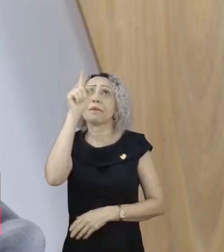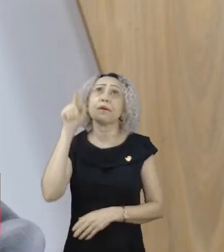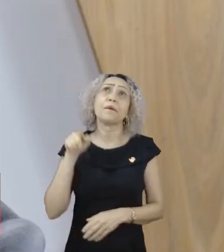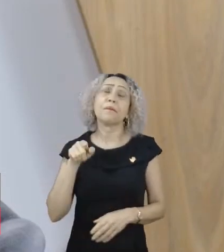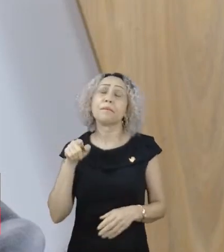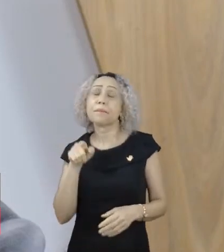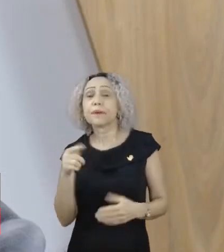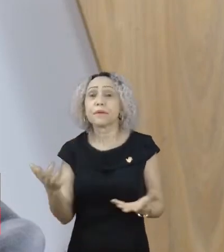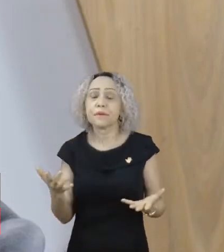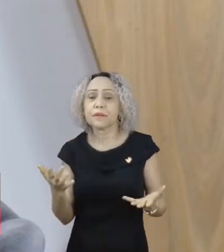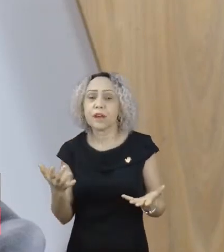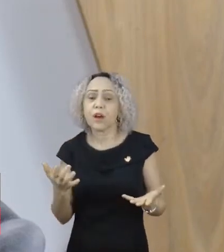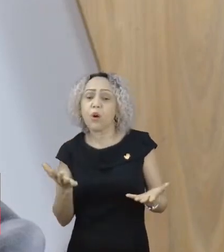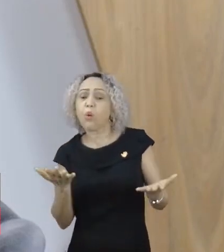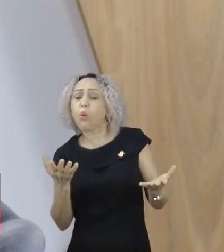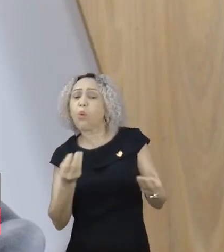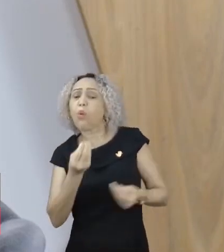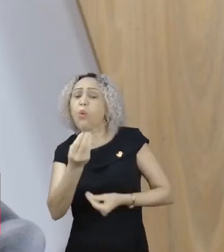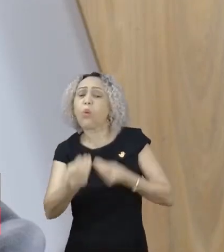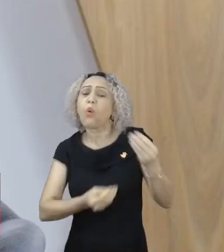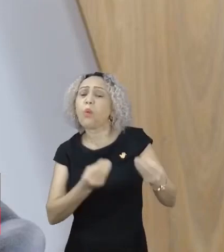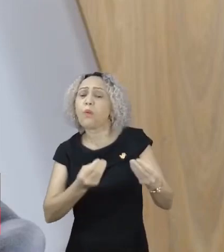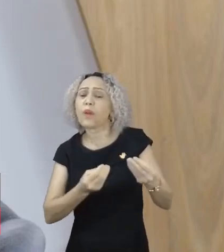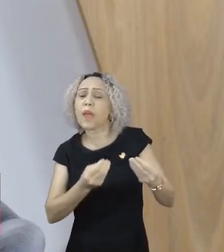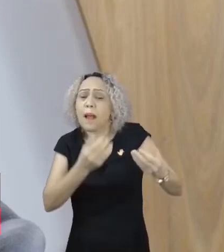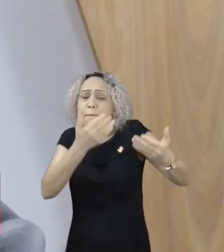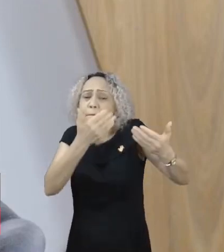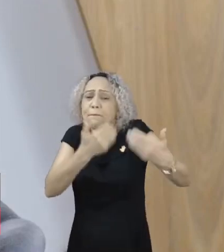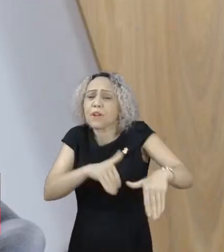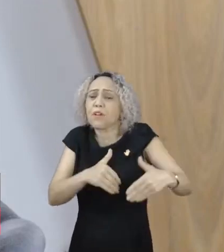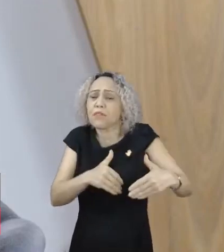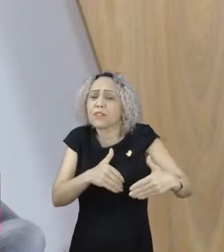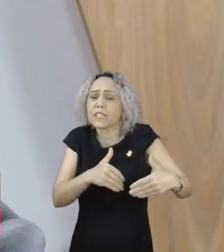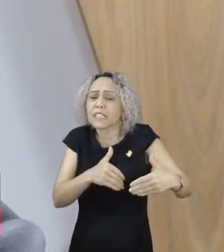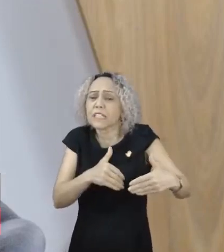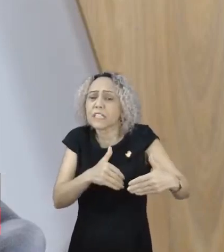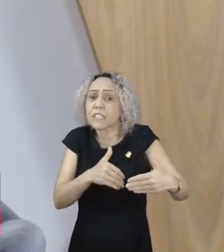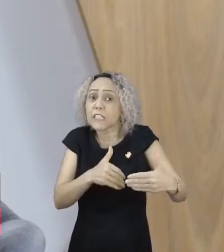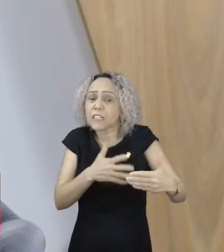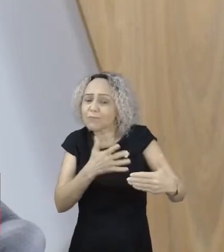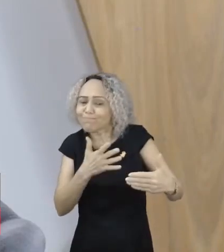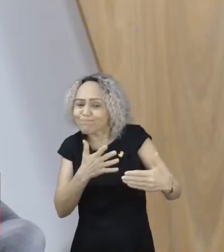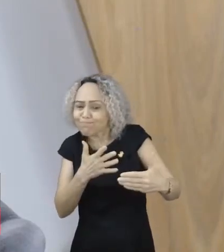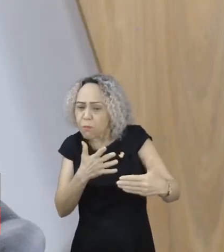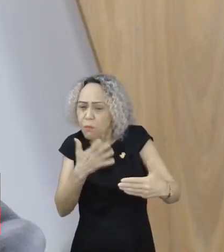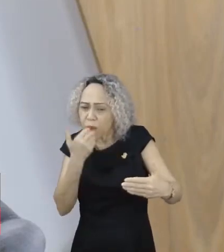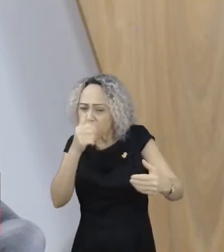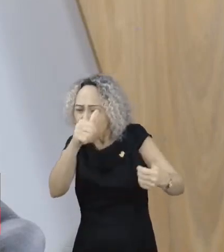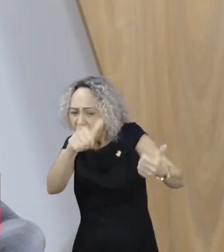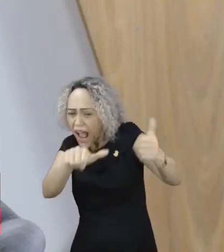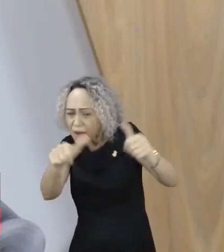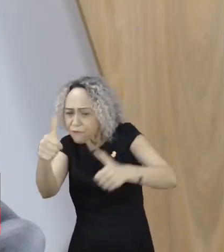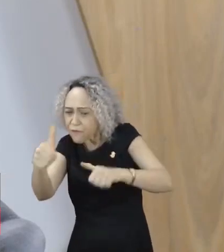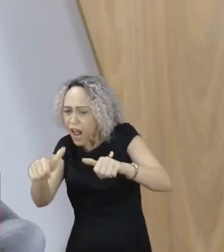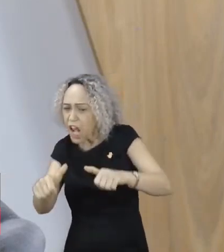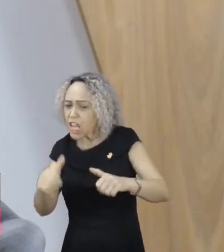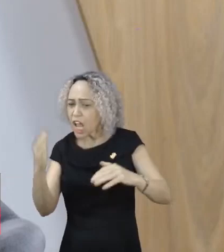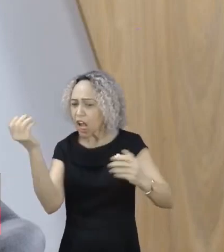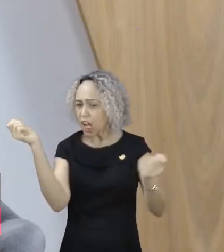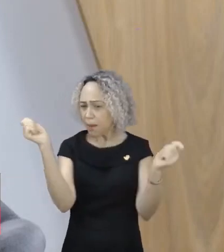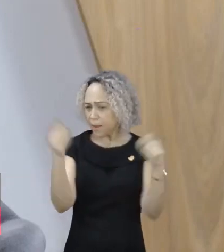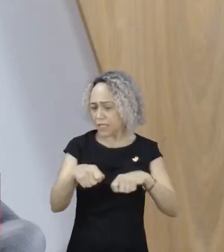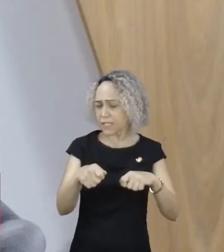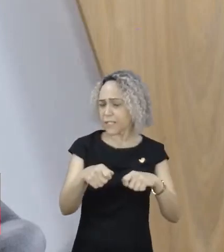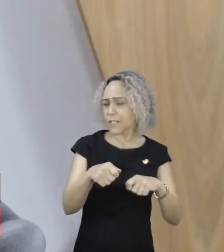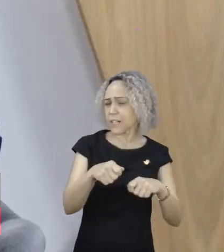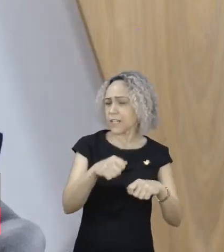parte discursiva. Então, também para ver as pessoas capacitadas, né? Acho que a gente está muito preocupado em captar também as pessoas que têm